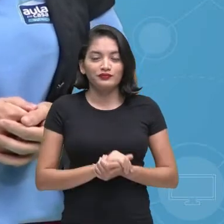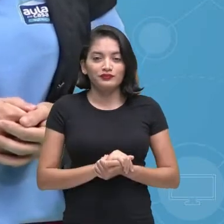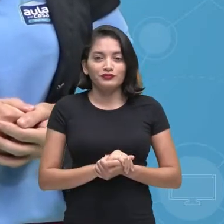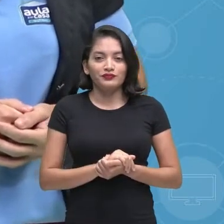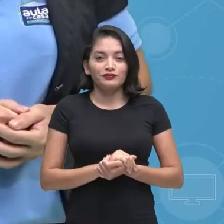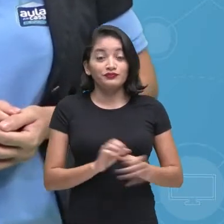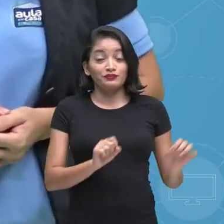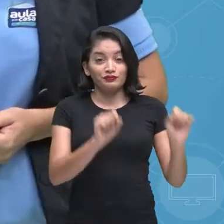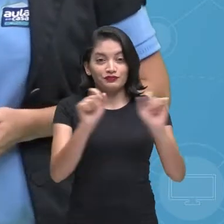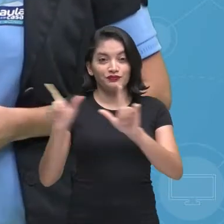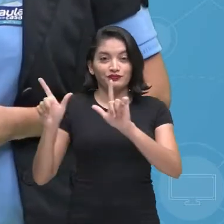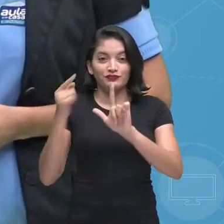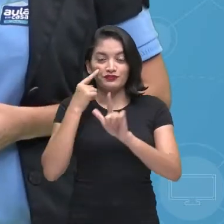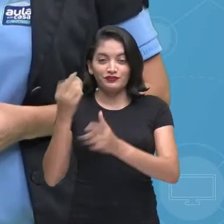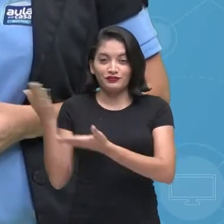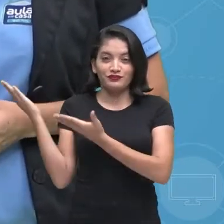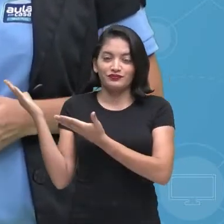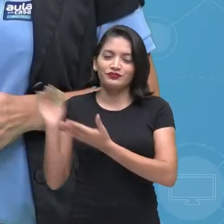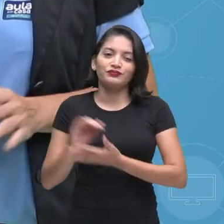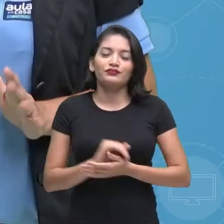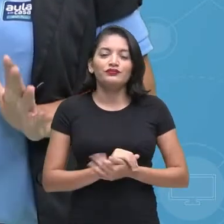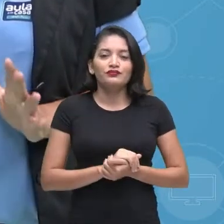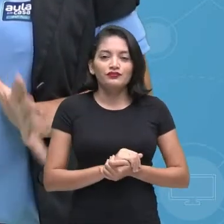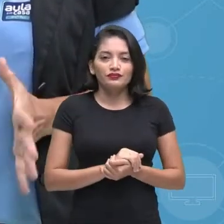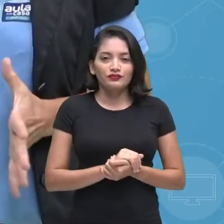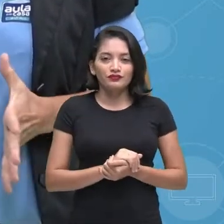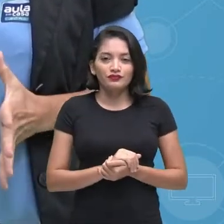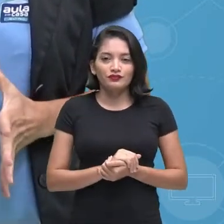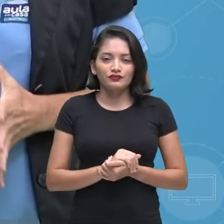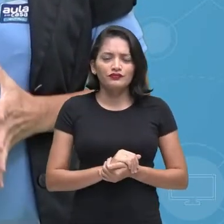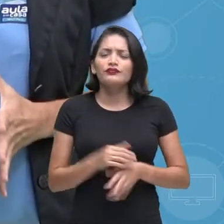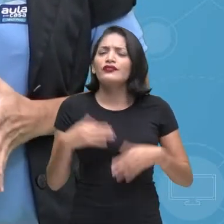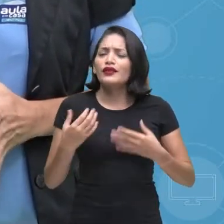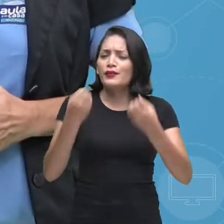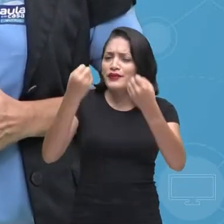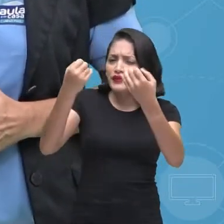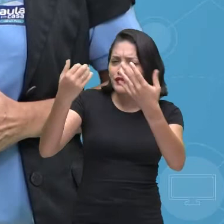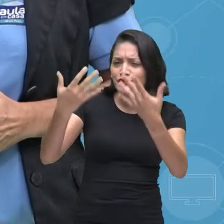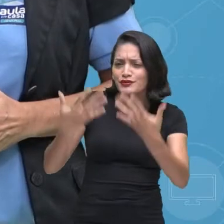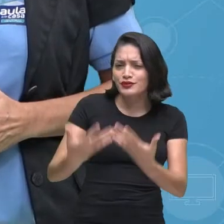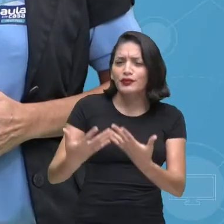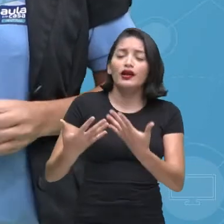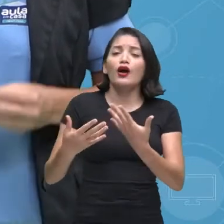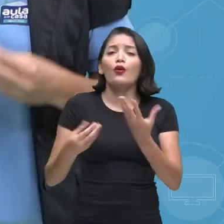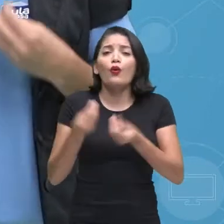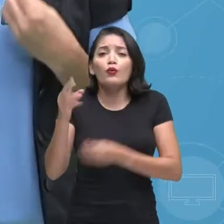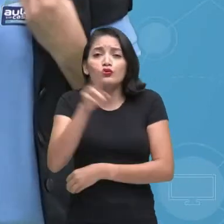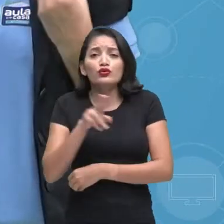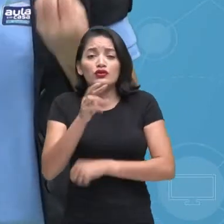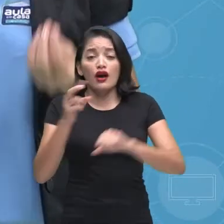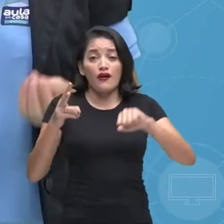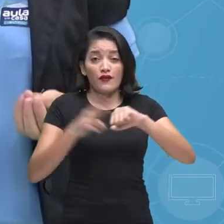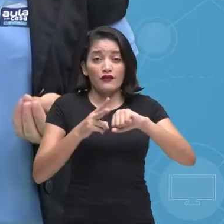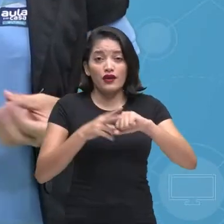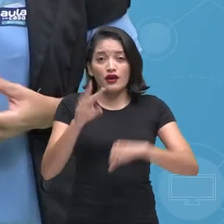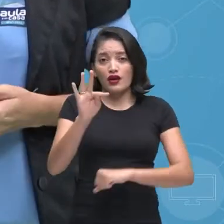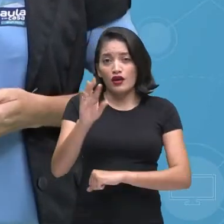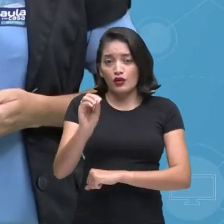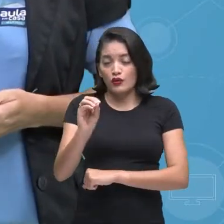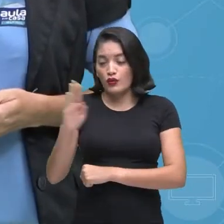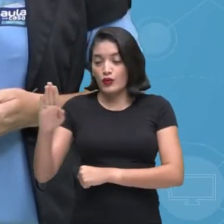na próxima cartela e olha só para nós falar que utilizamos o vamos subir nós sempre nos